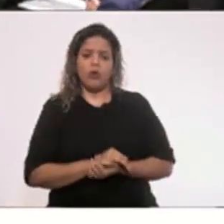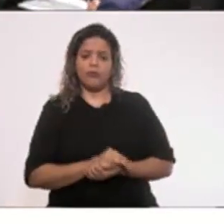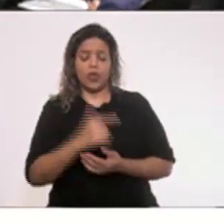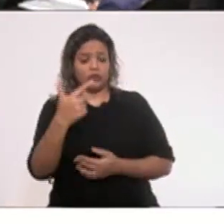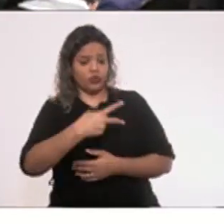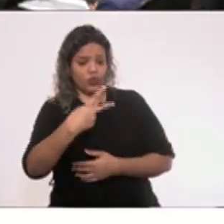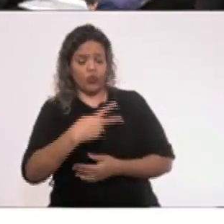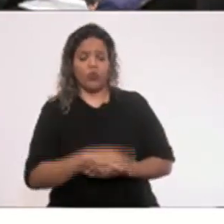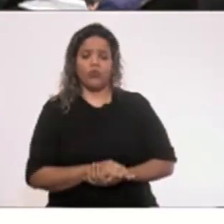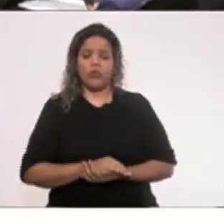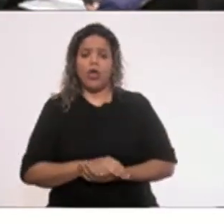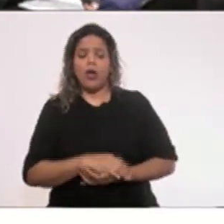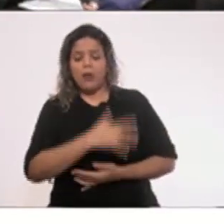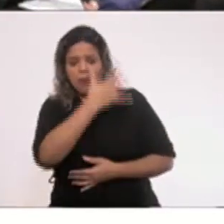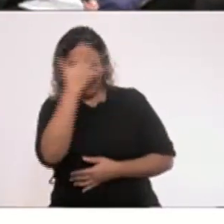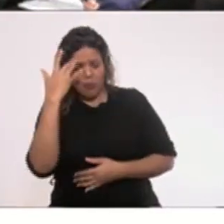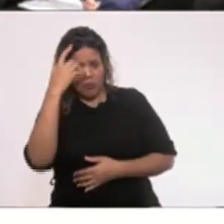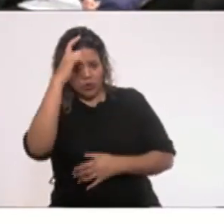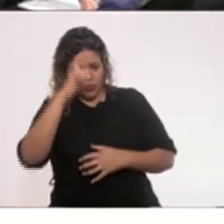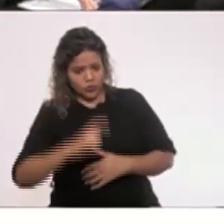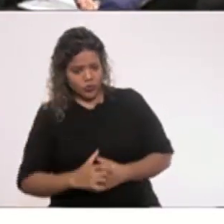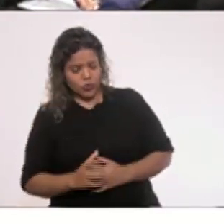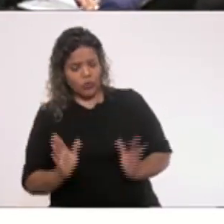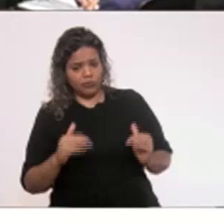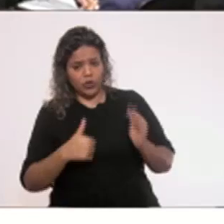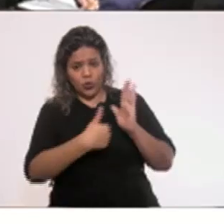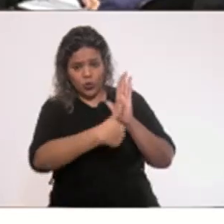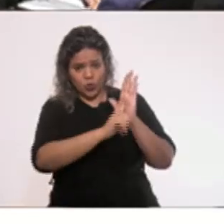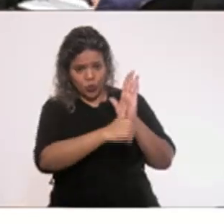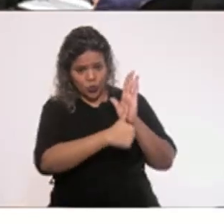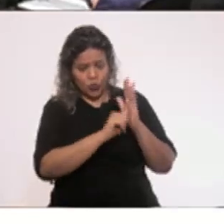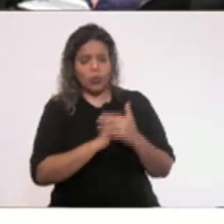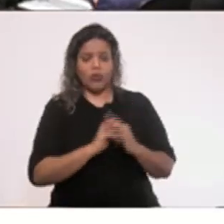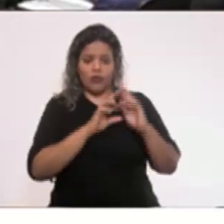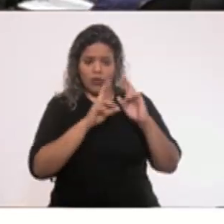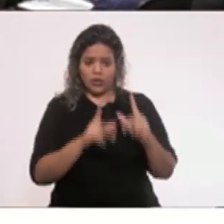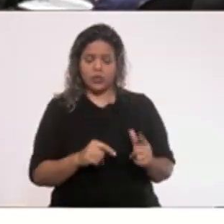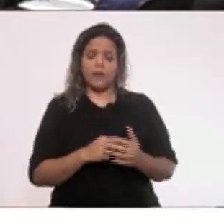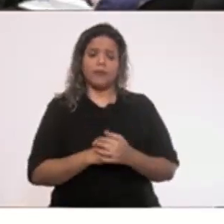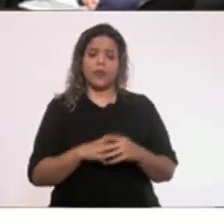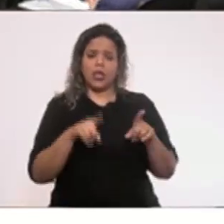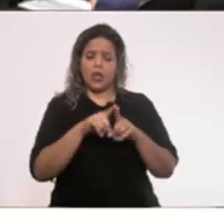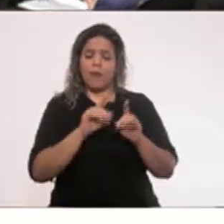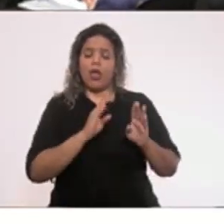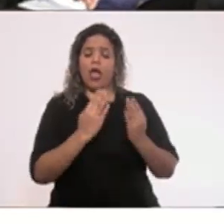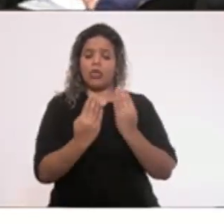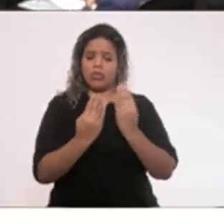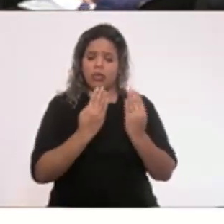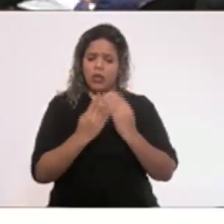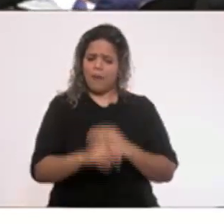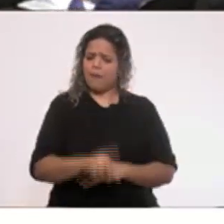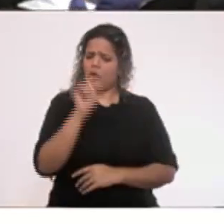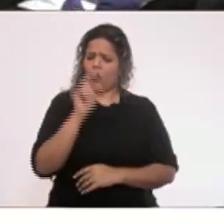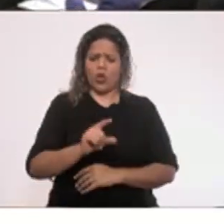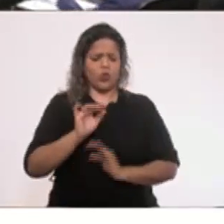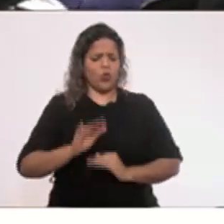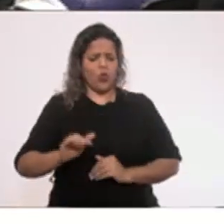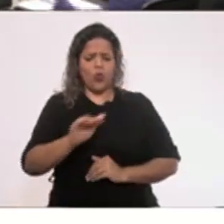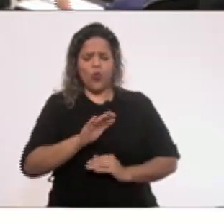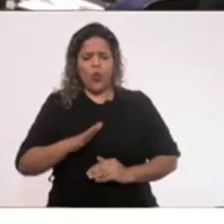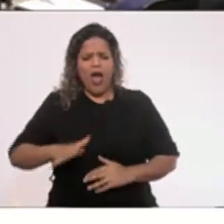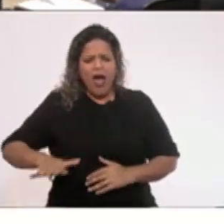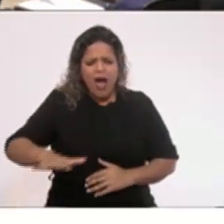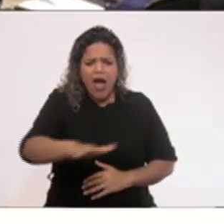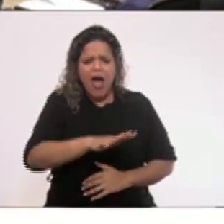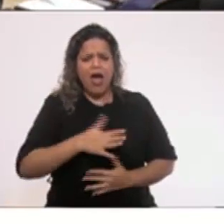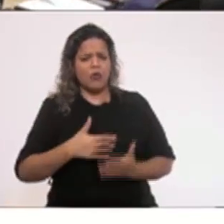2º. Fica assegurada a pessoa possuidora de documento de identificação diferenciado e o atendimento prioritário em todas as áreas e